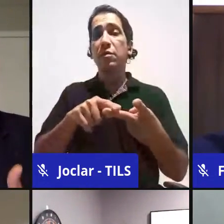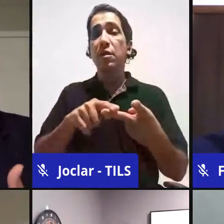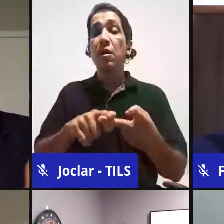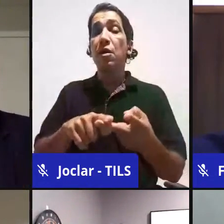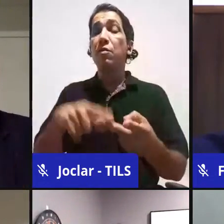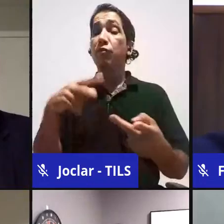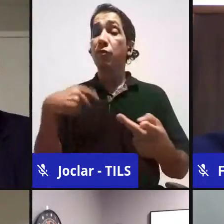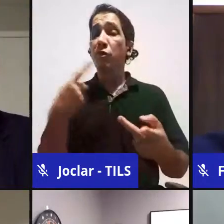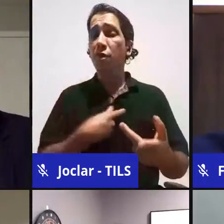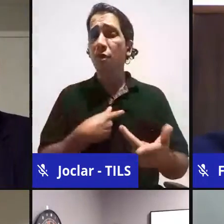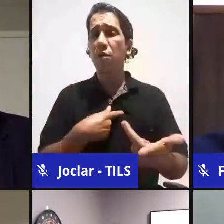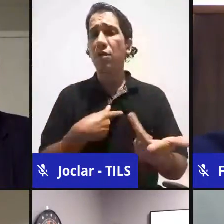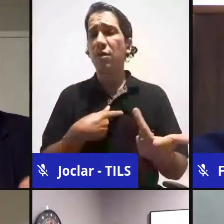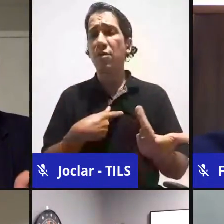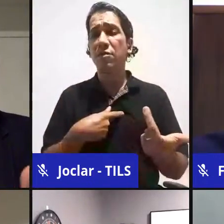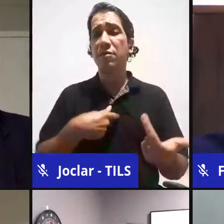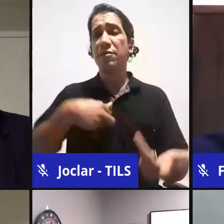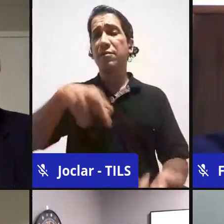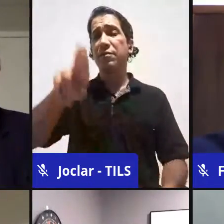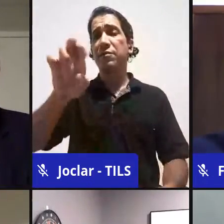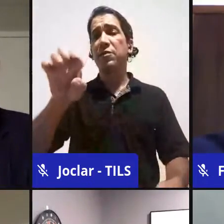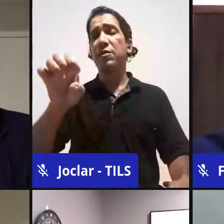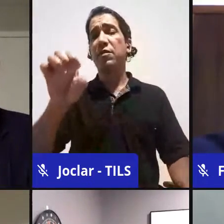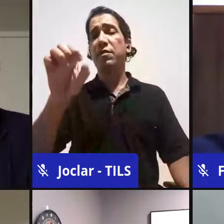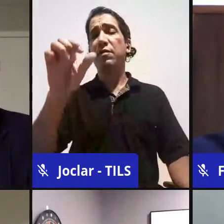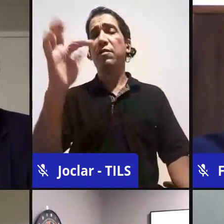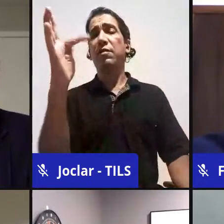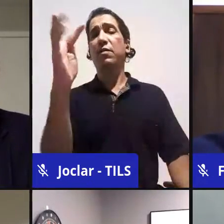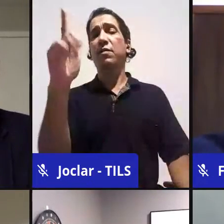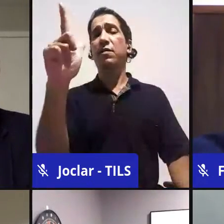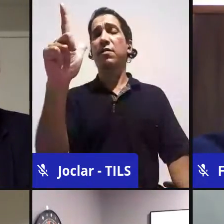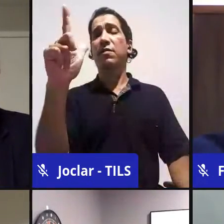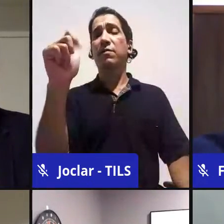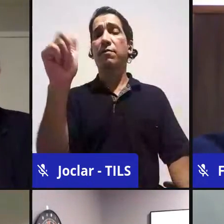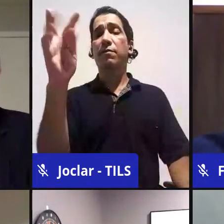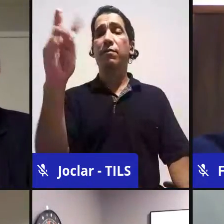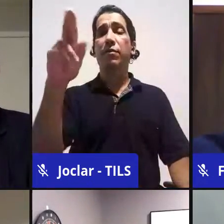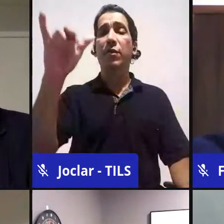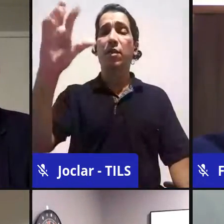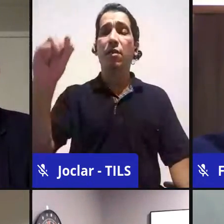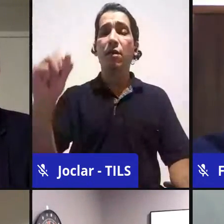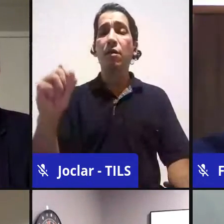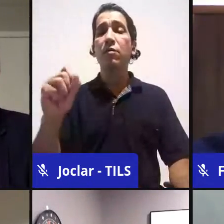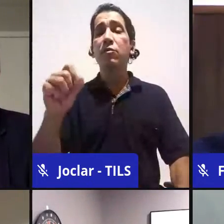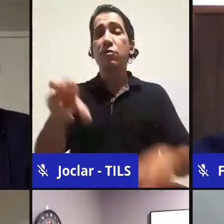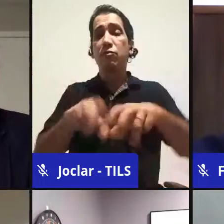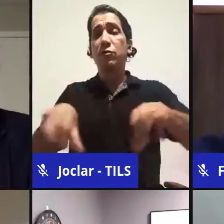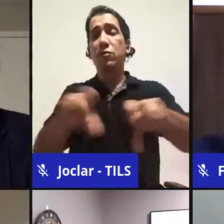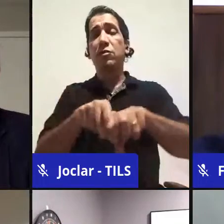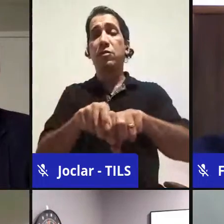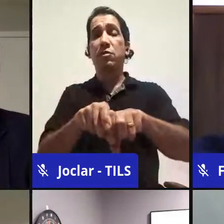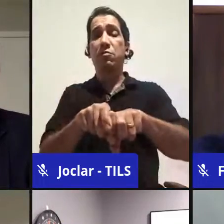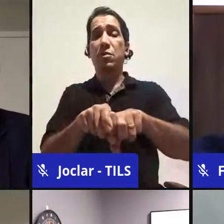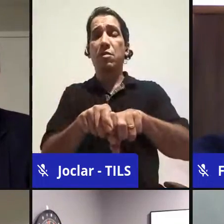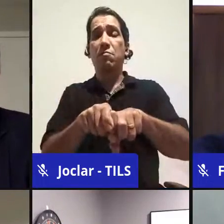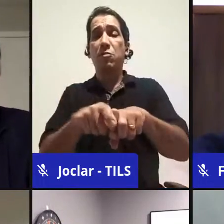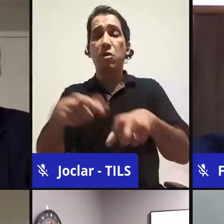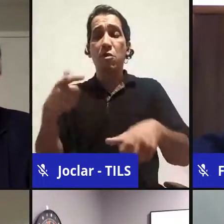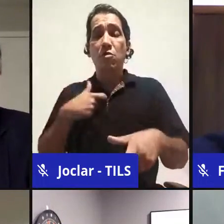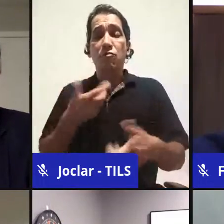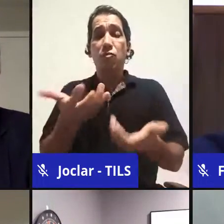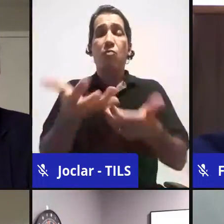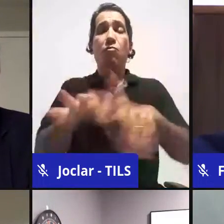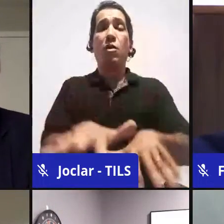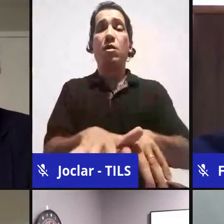a necessidade de eu fazer a transformação que toda a sociedade vai ser impactada, e